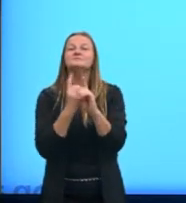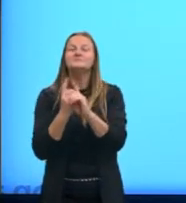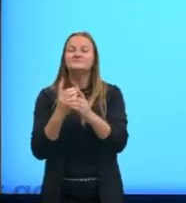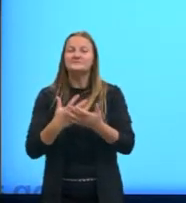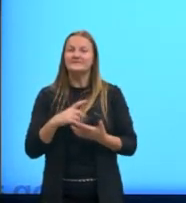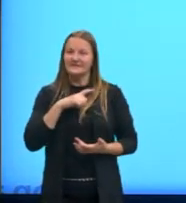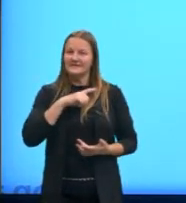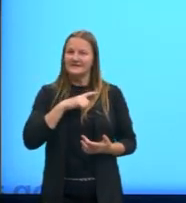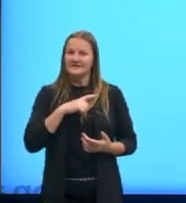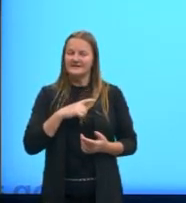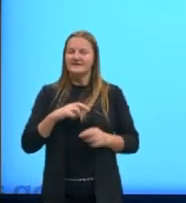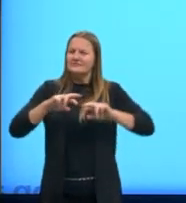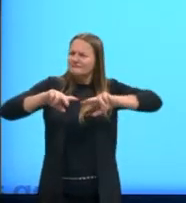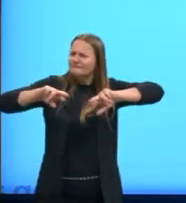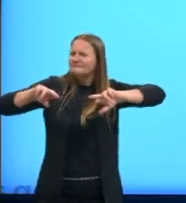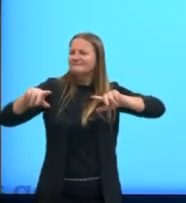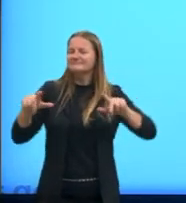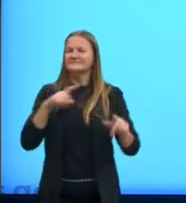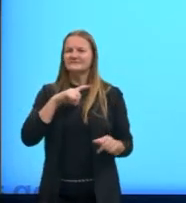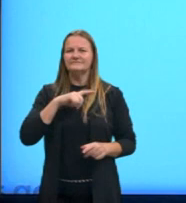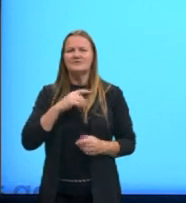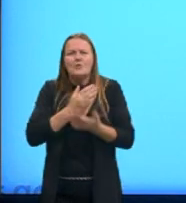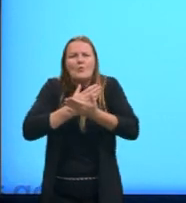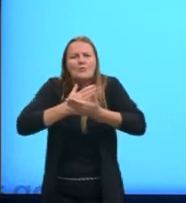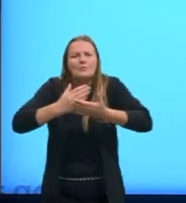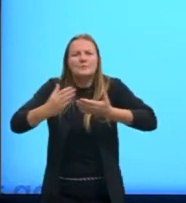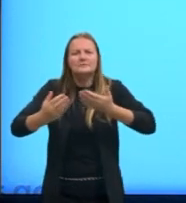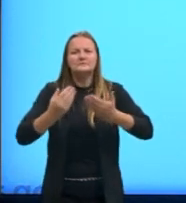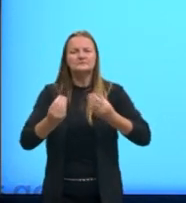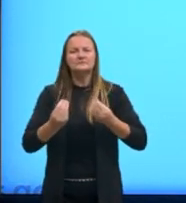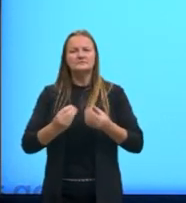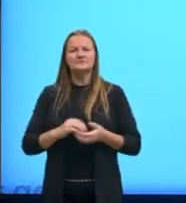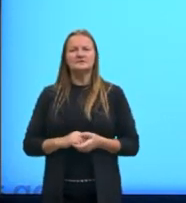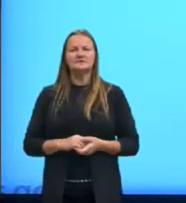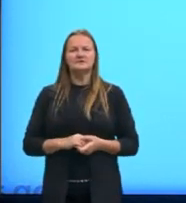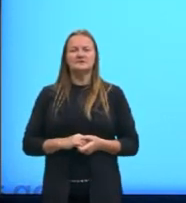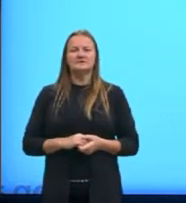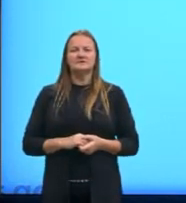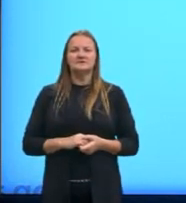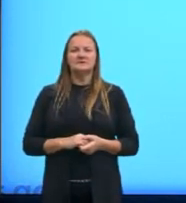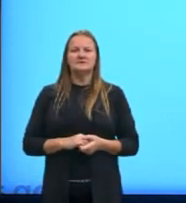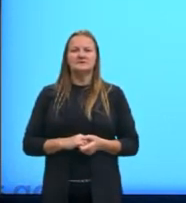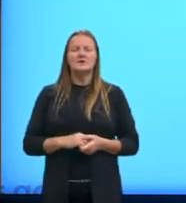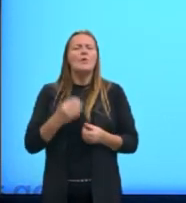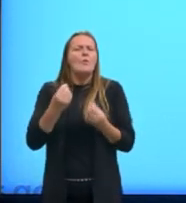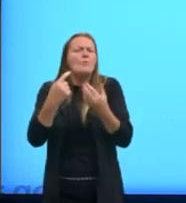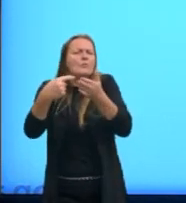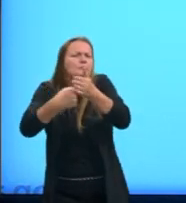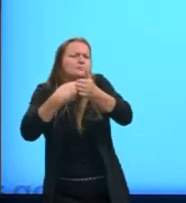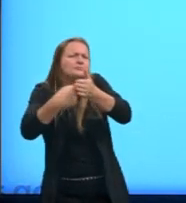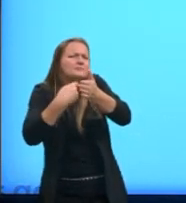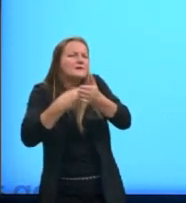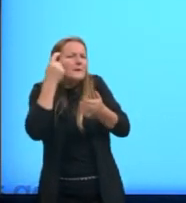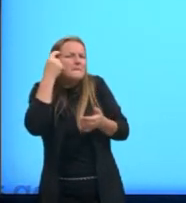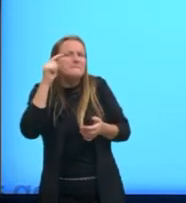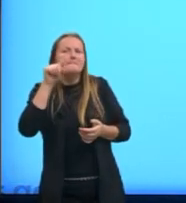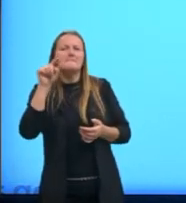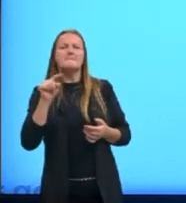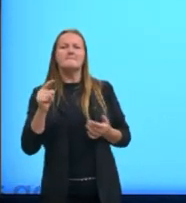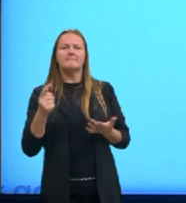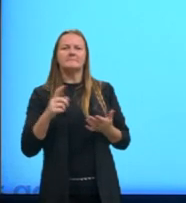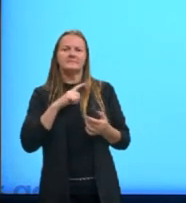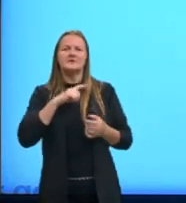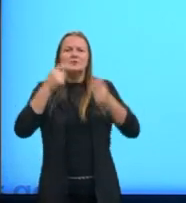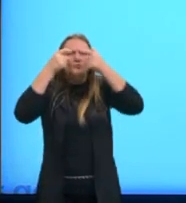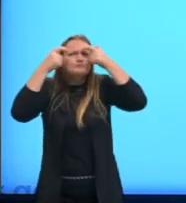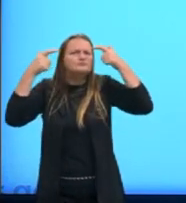já trazendo algumas questões da do início né das esqueci lamento que tem sido feito em relação